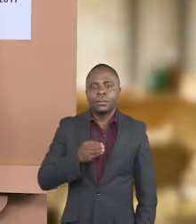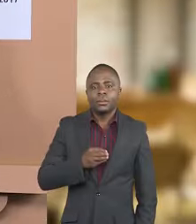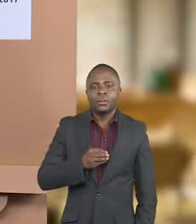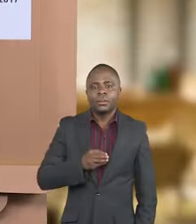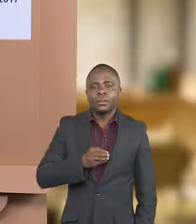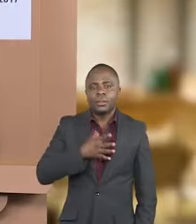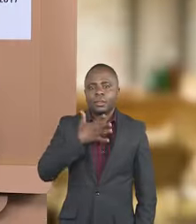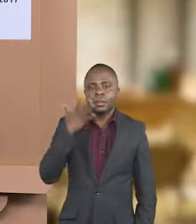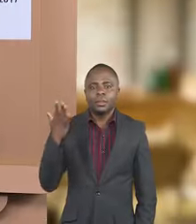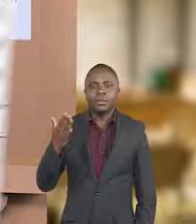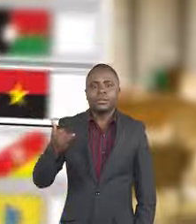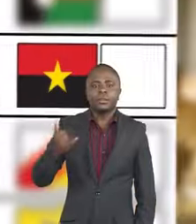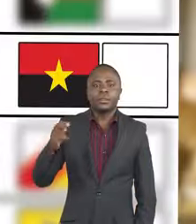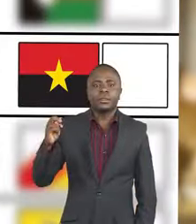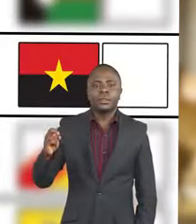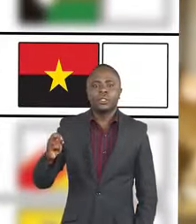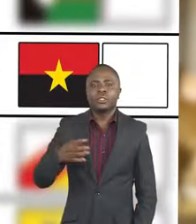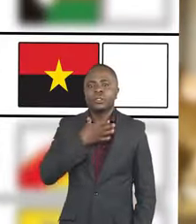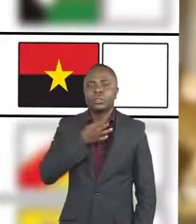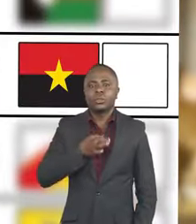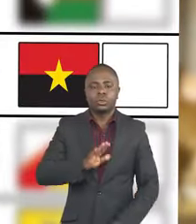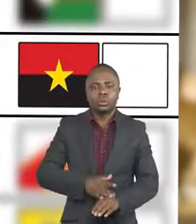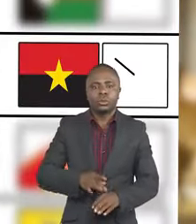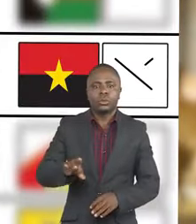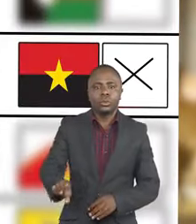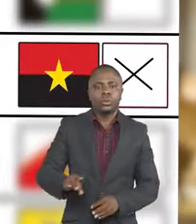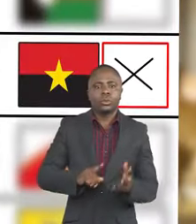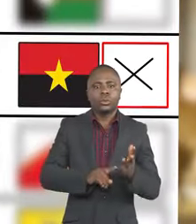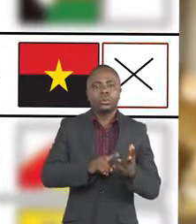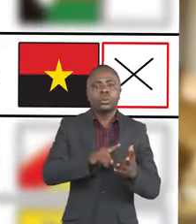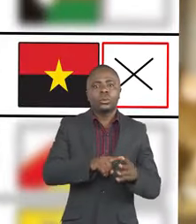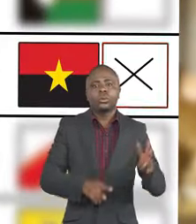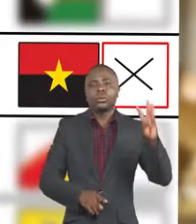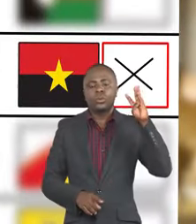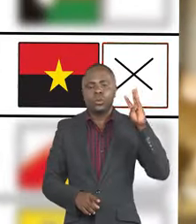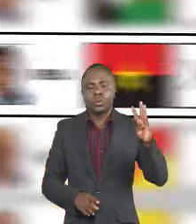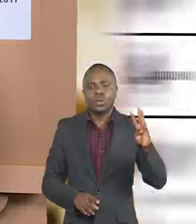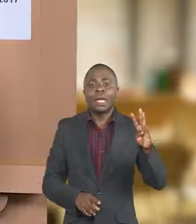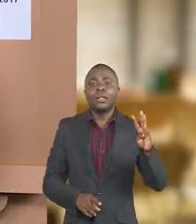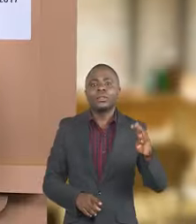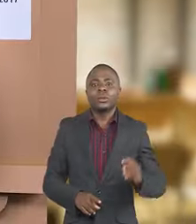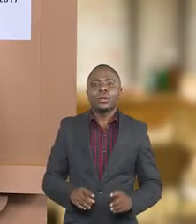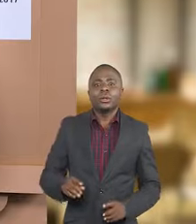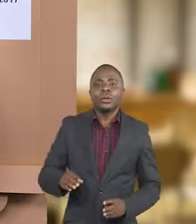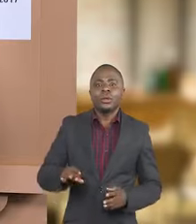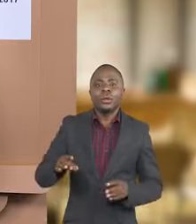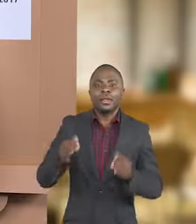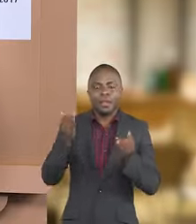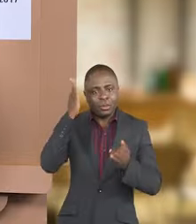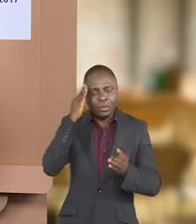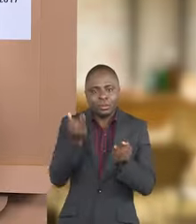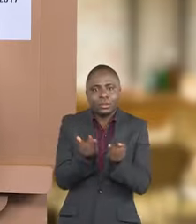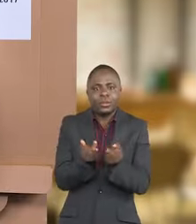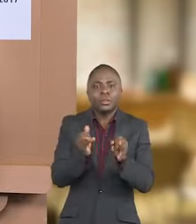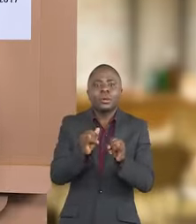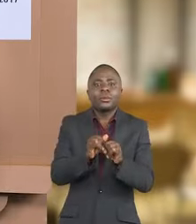Dia 23, depois de votar no número 4, no MPLA e no seu candidato João Manuel Gonçalves Lourenço, é importante saber como